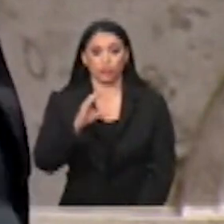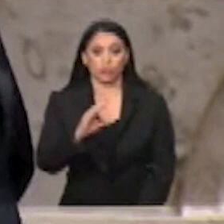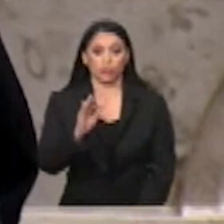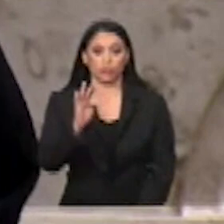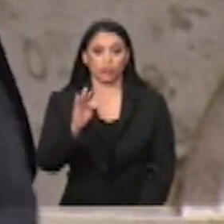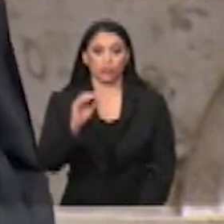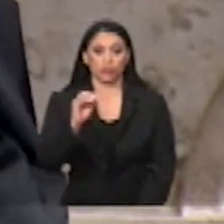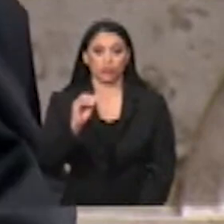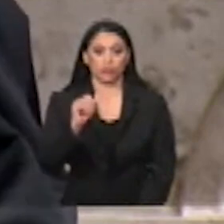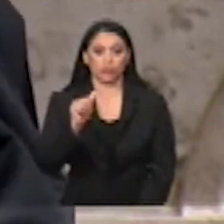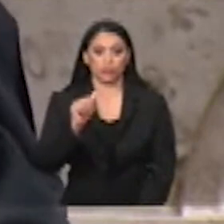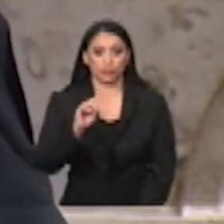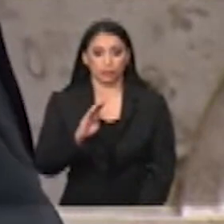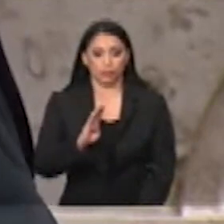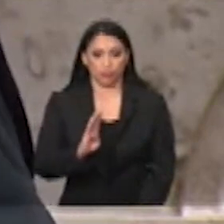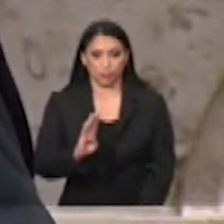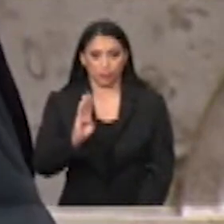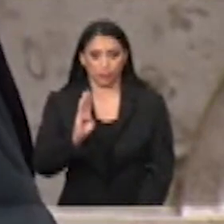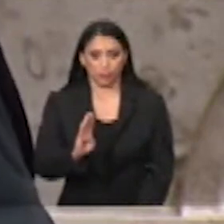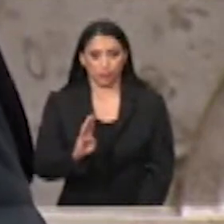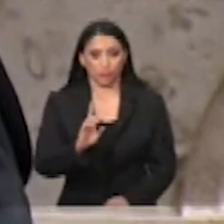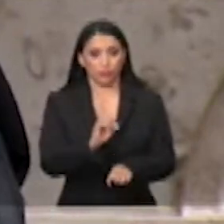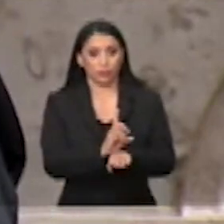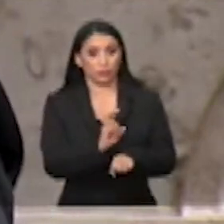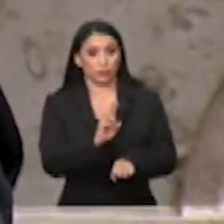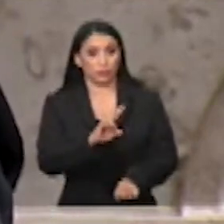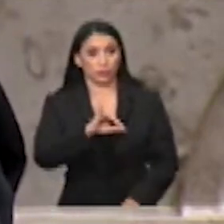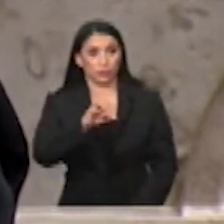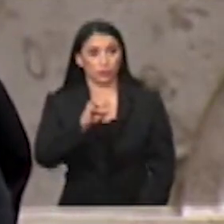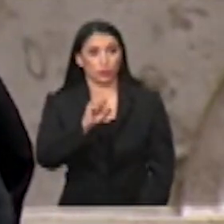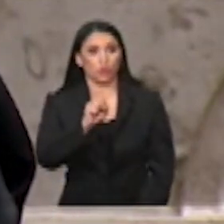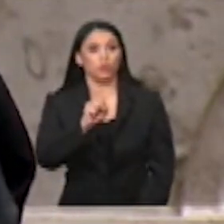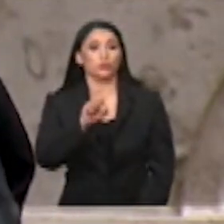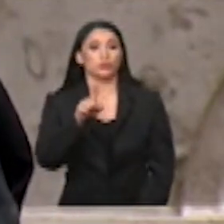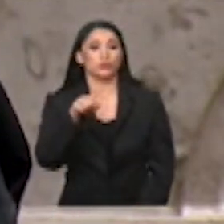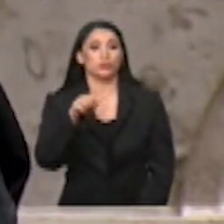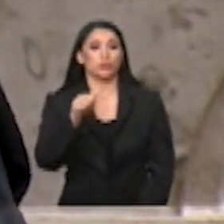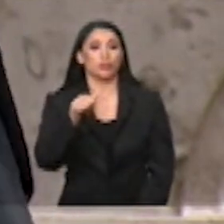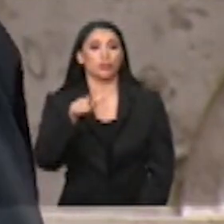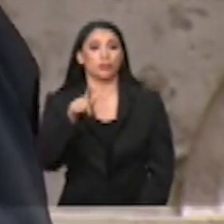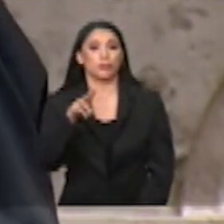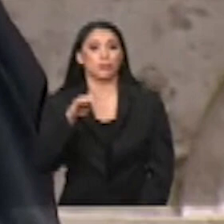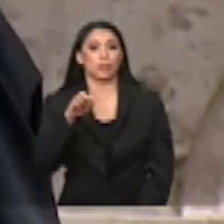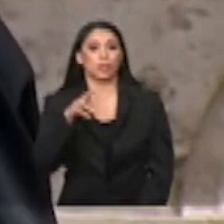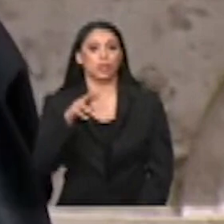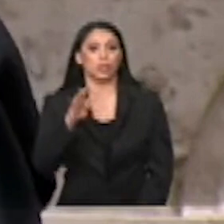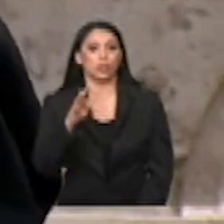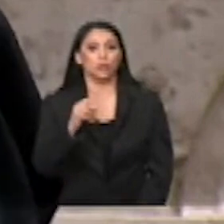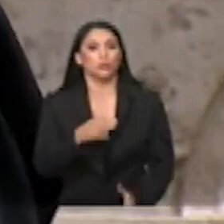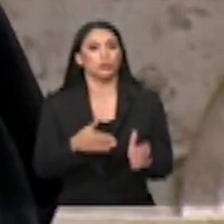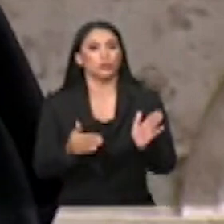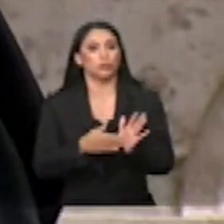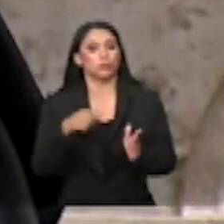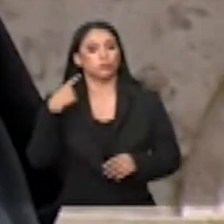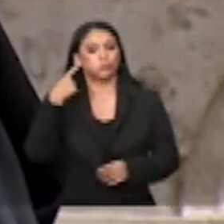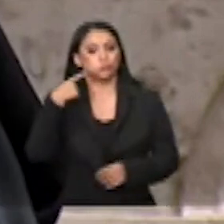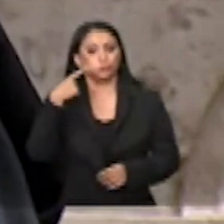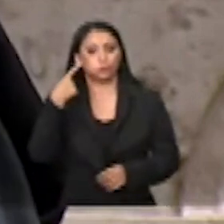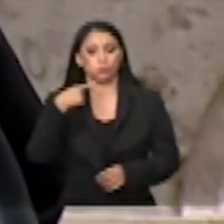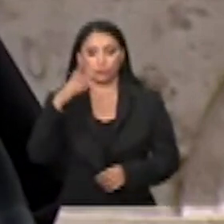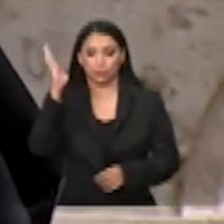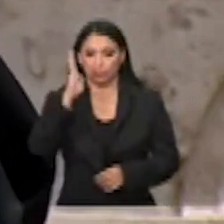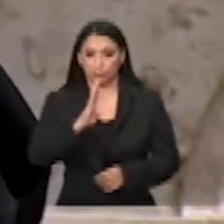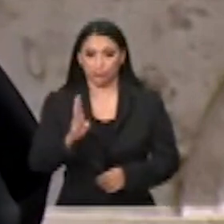Ordem dos Advogados do Brasil, o doutor José Alberto Simonetti, e todos os advogados e advogadas